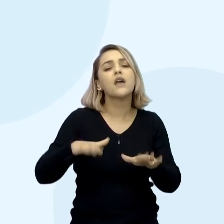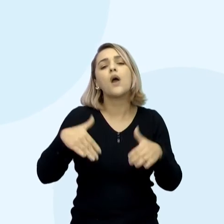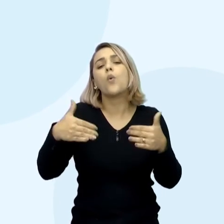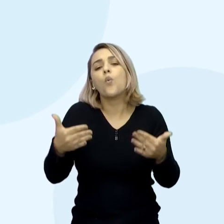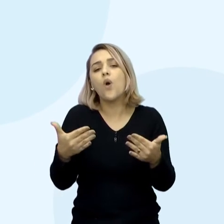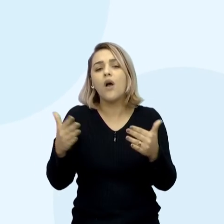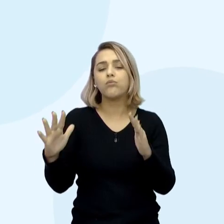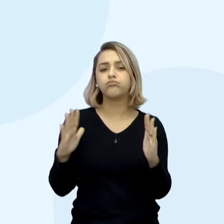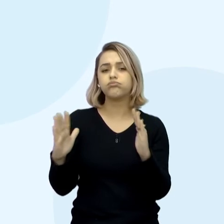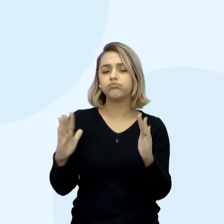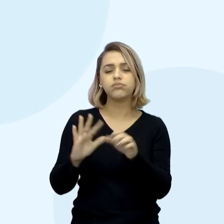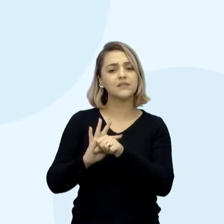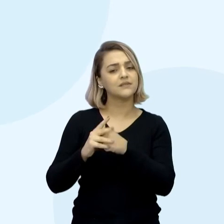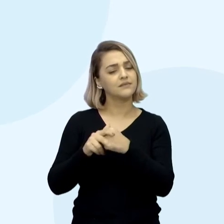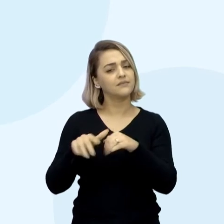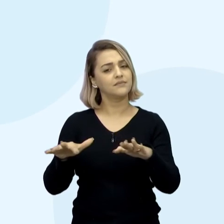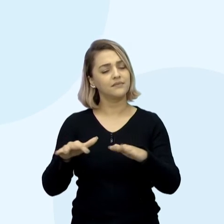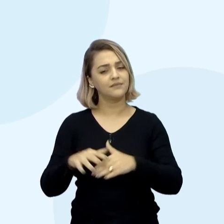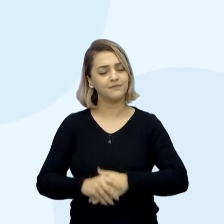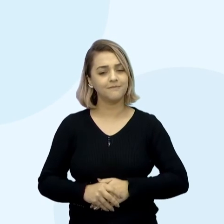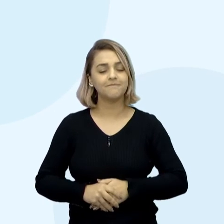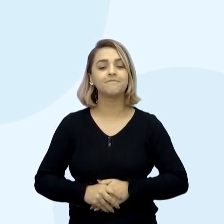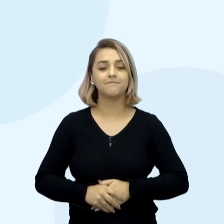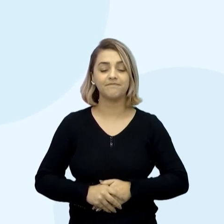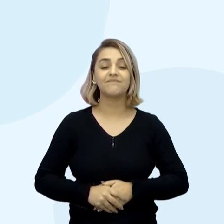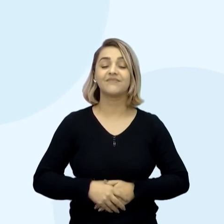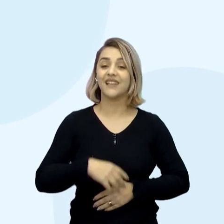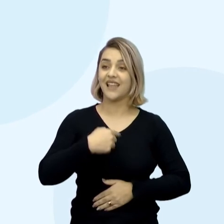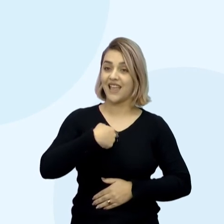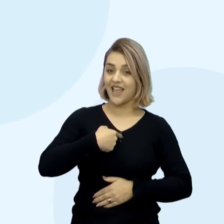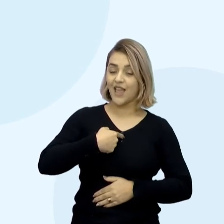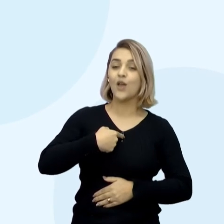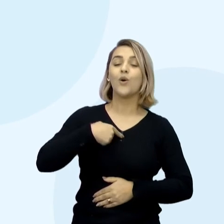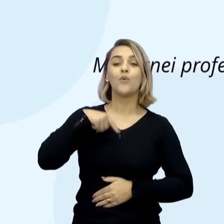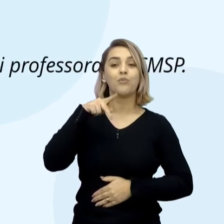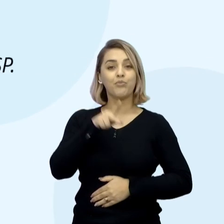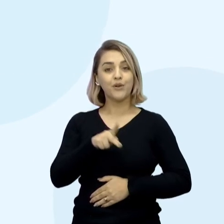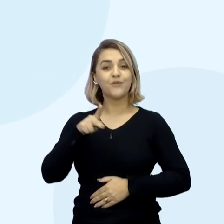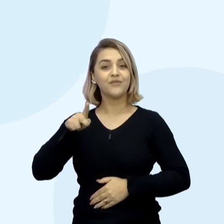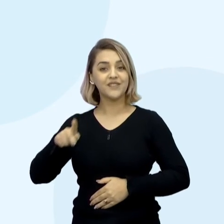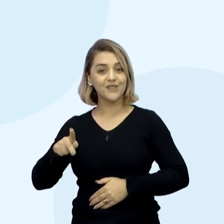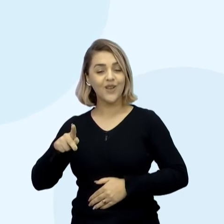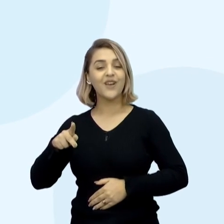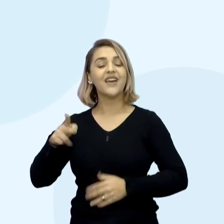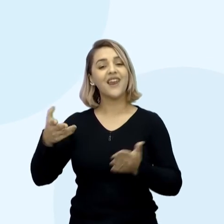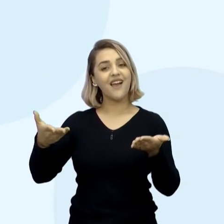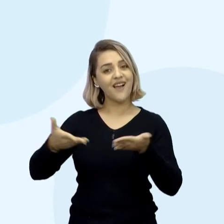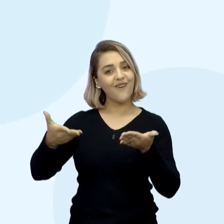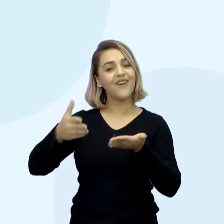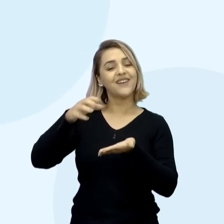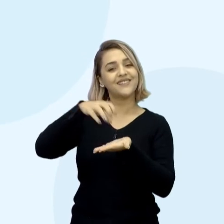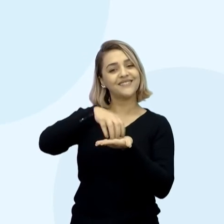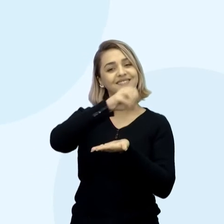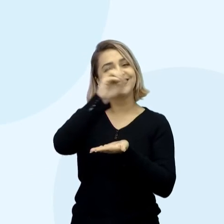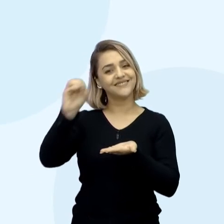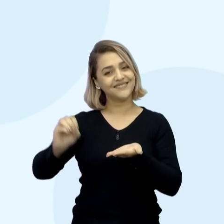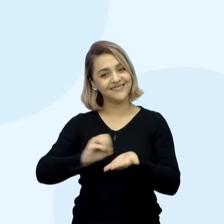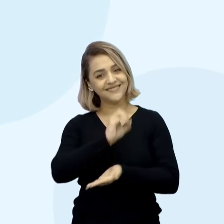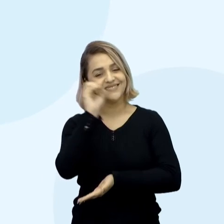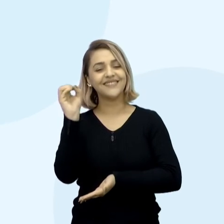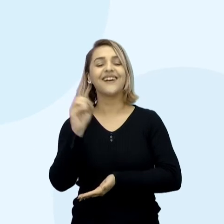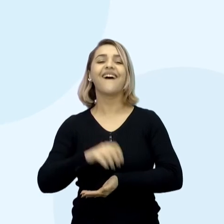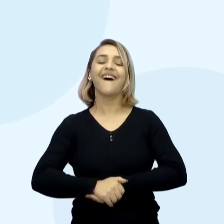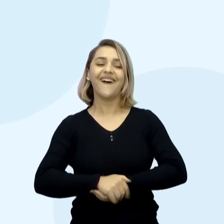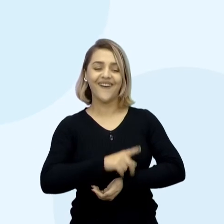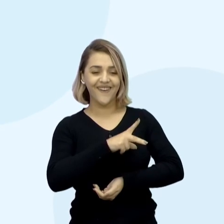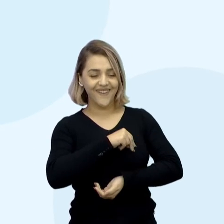da pandemia? Me tornei professora do Centro de Mídias. Olha só